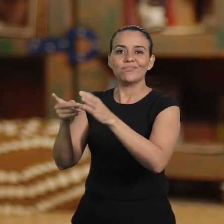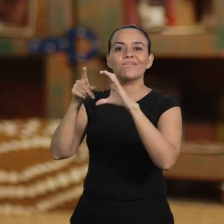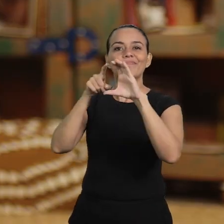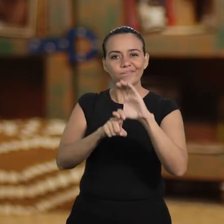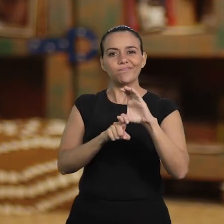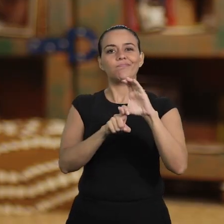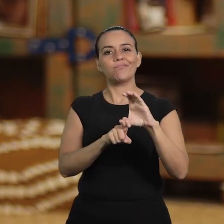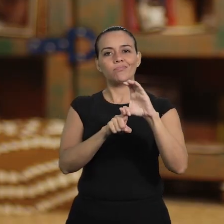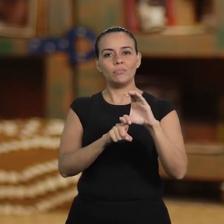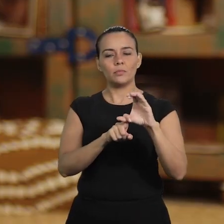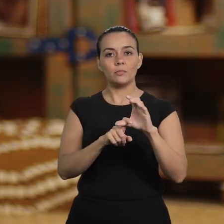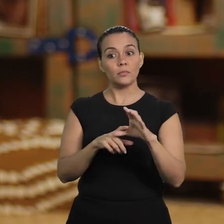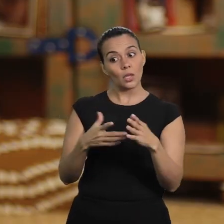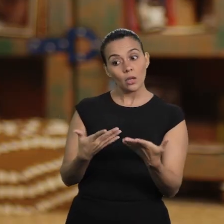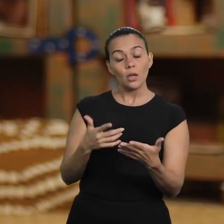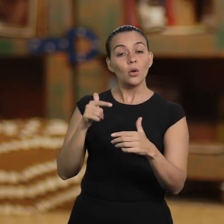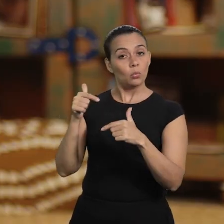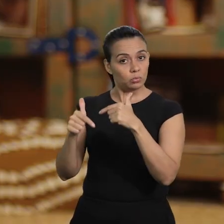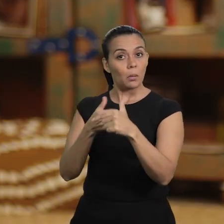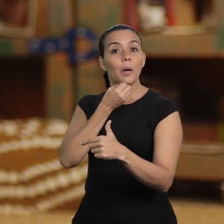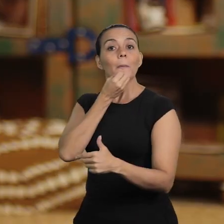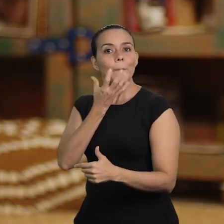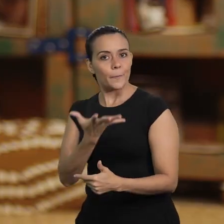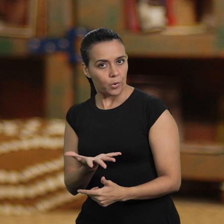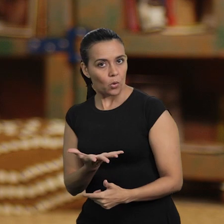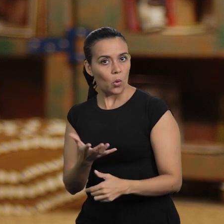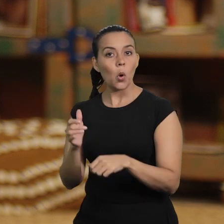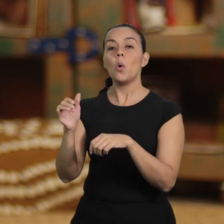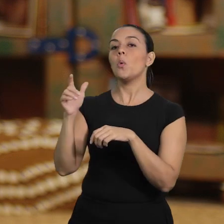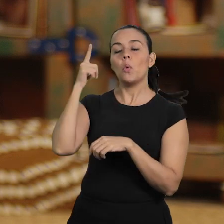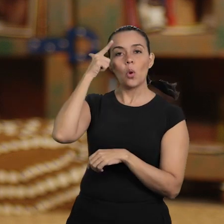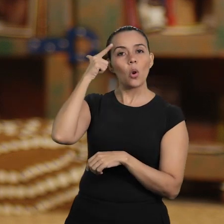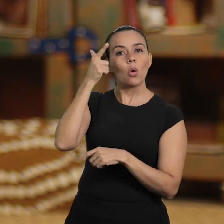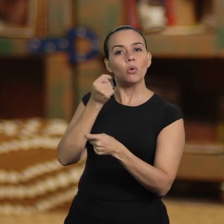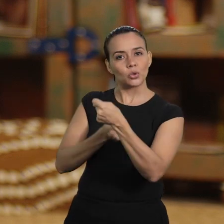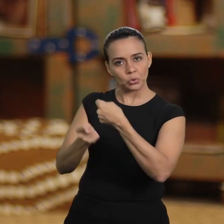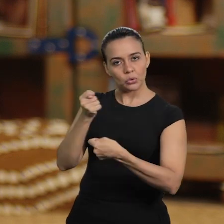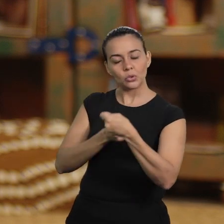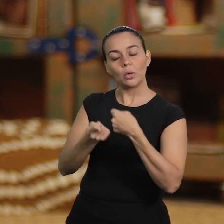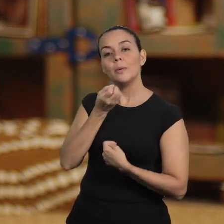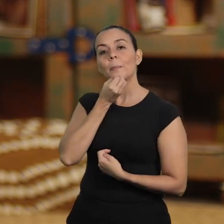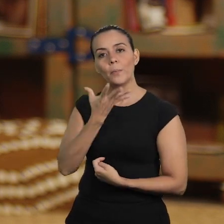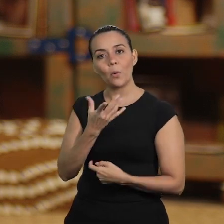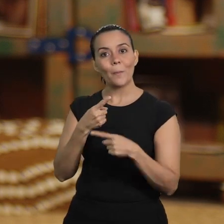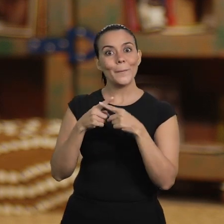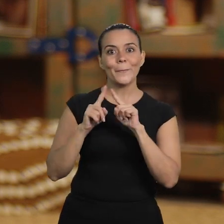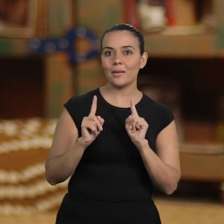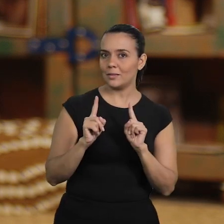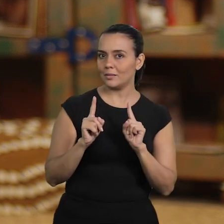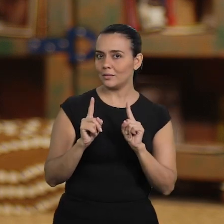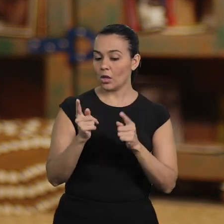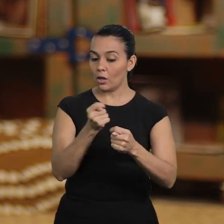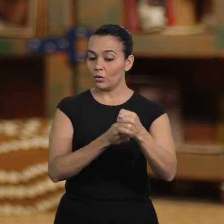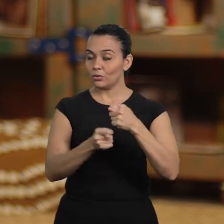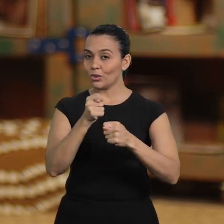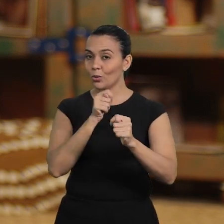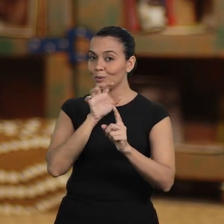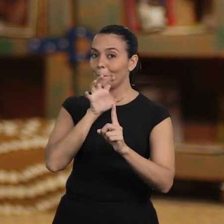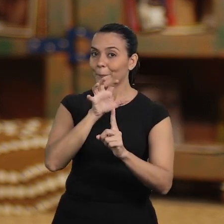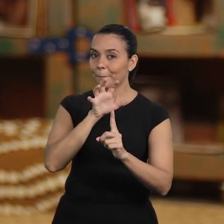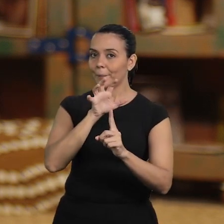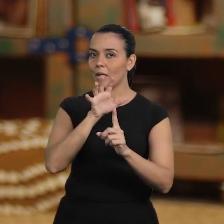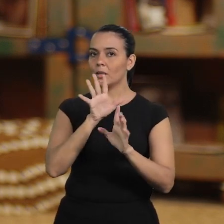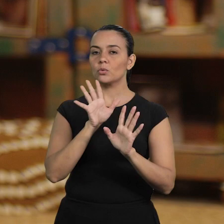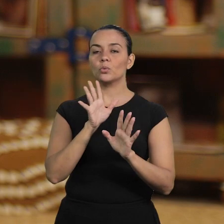negócios são bem-sucedidos com modelo, uma lógica econômica. Os negócios de impacto, eles estão aí,